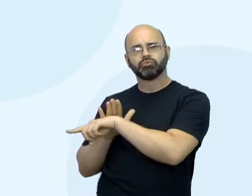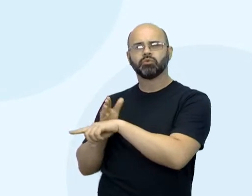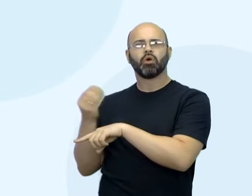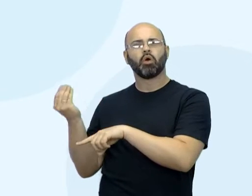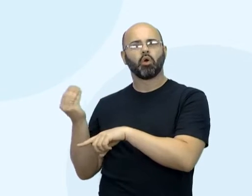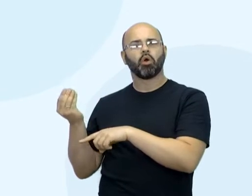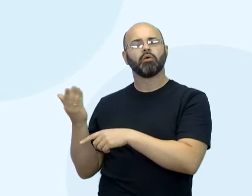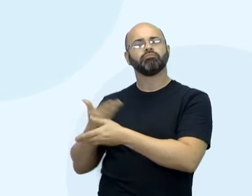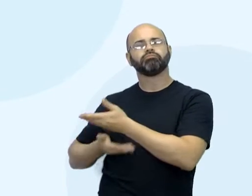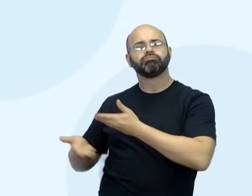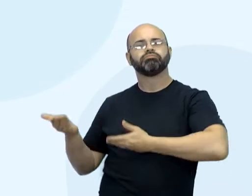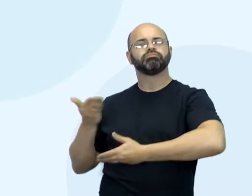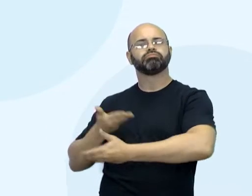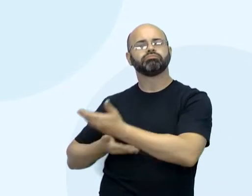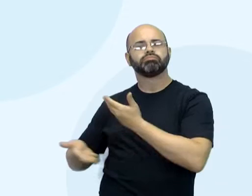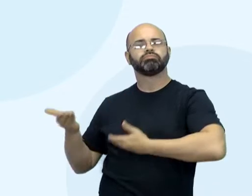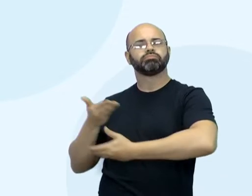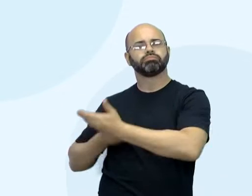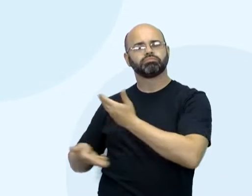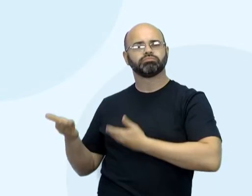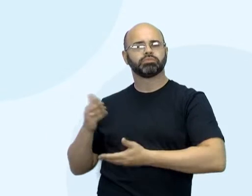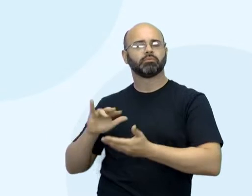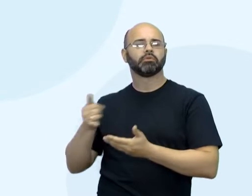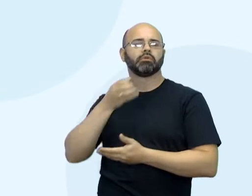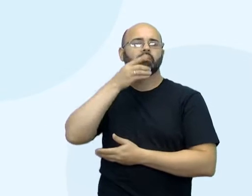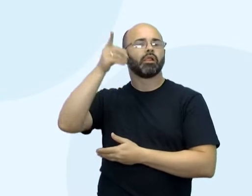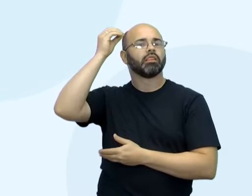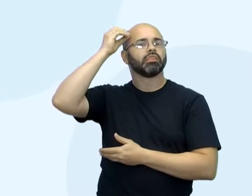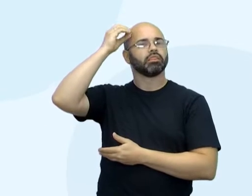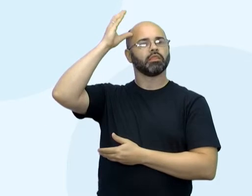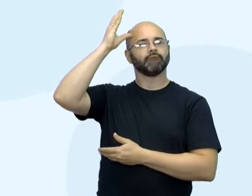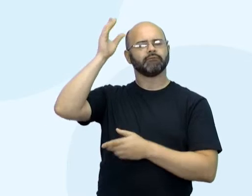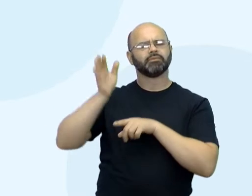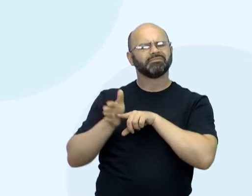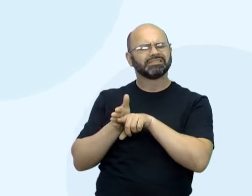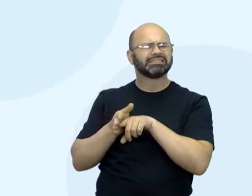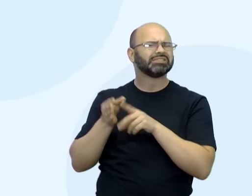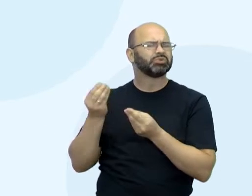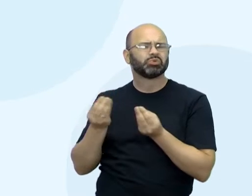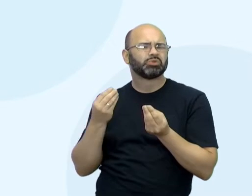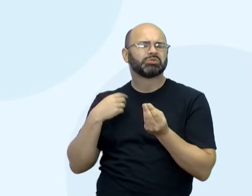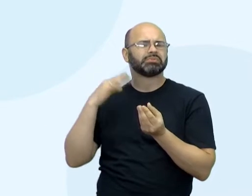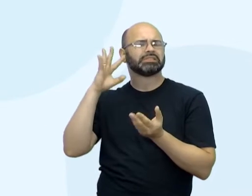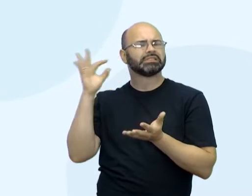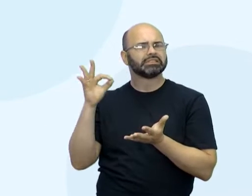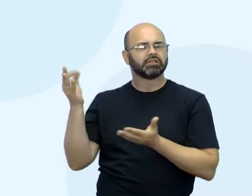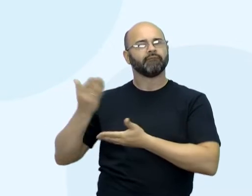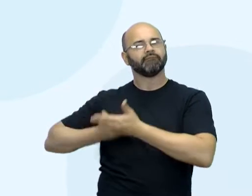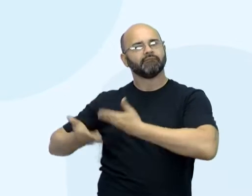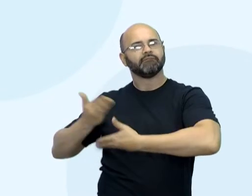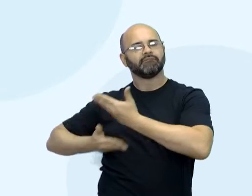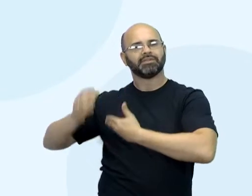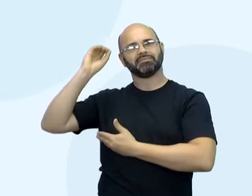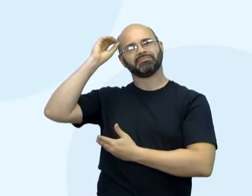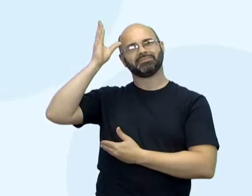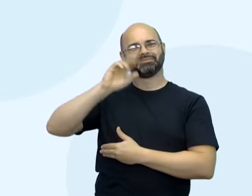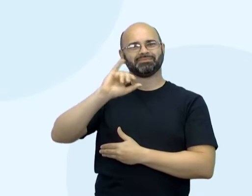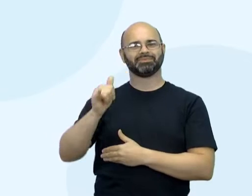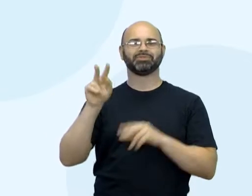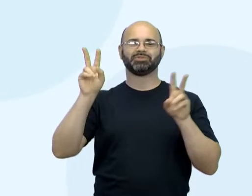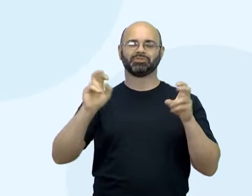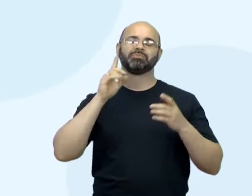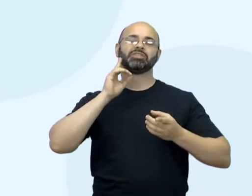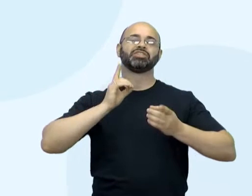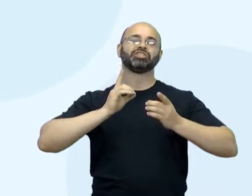discussão bastante positiva a respeito das questões que são trazidas aqui no nosso componente aí, dinâmica e